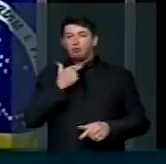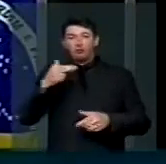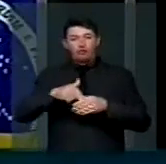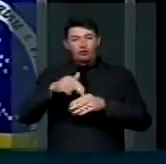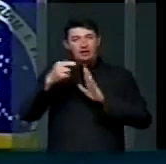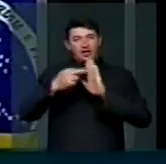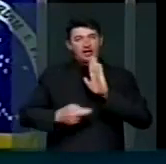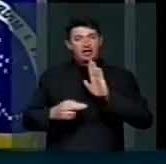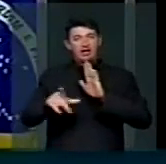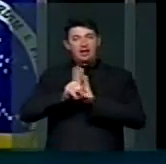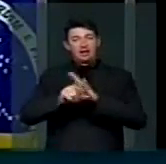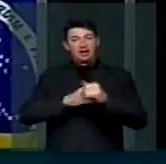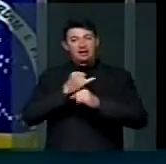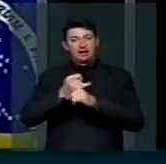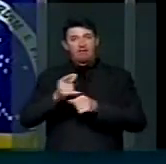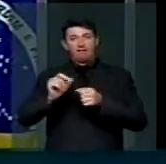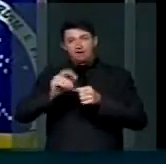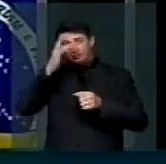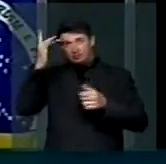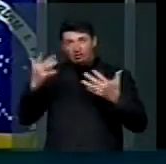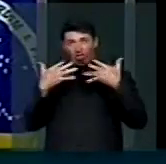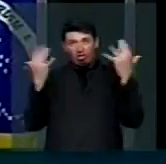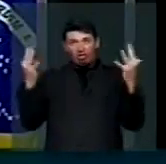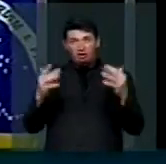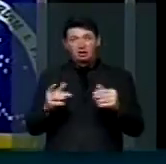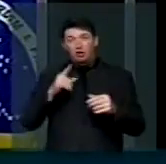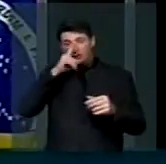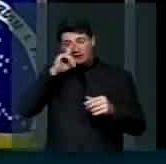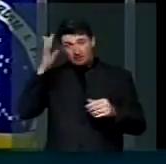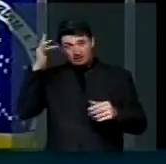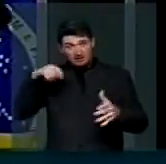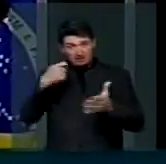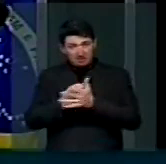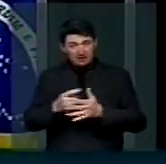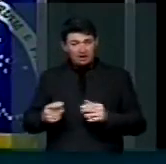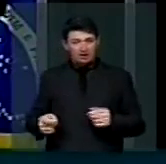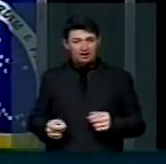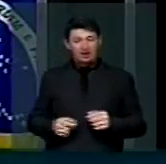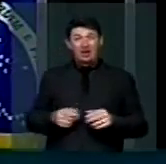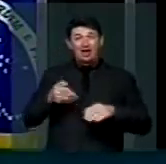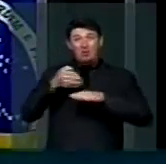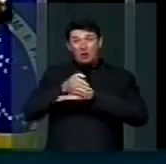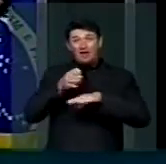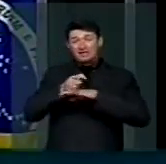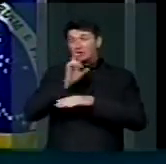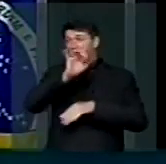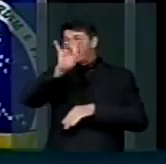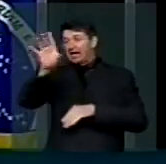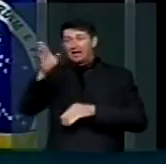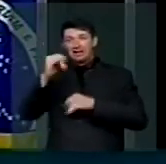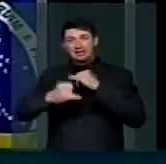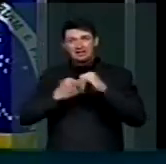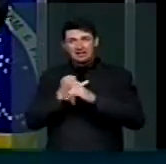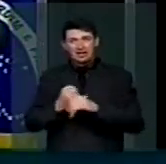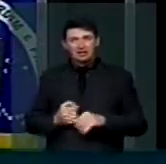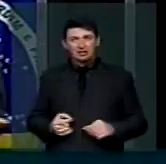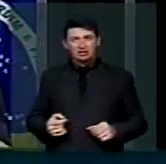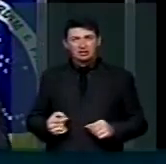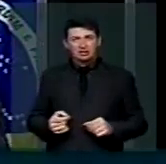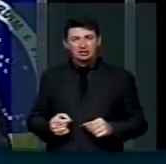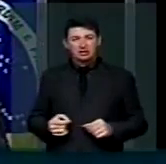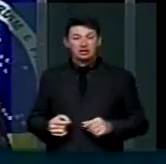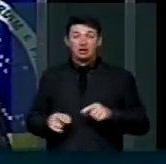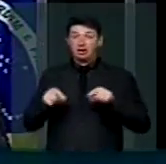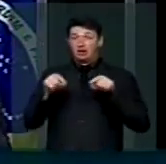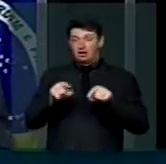marco regulatório que deixe o consumidor exposto ao risco de amanhã ter que pagar por acesso a cada site. E aí